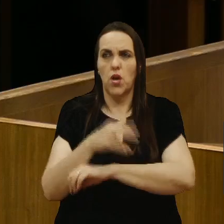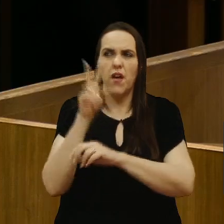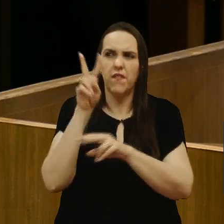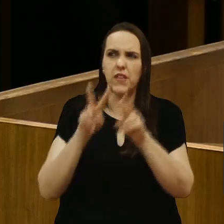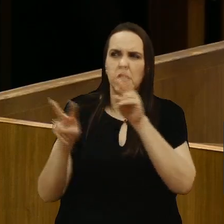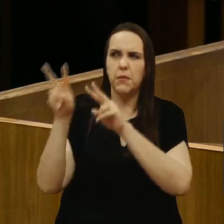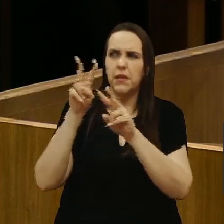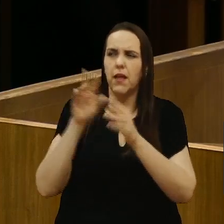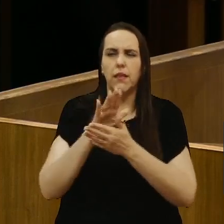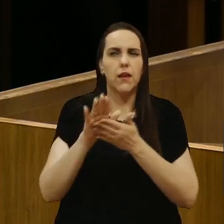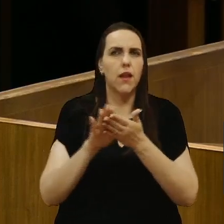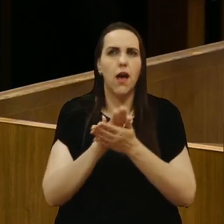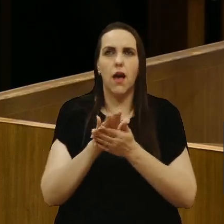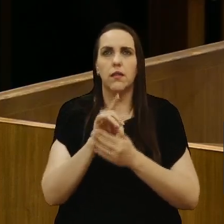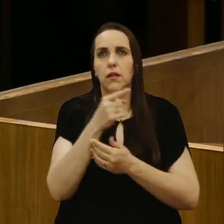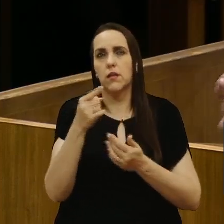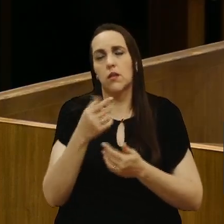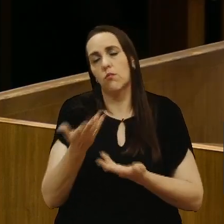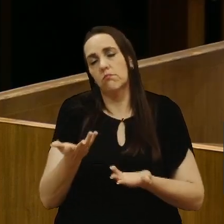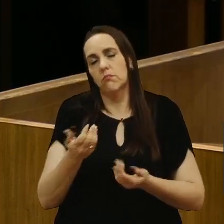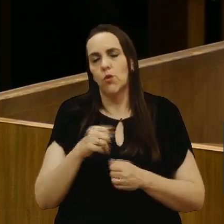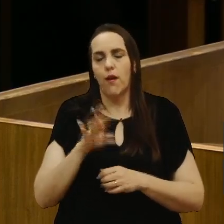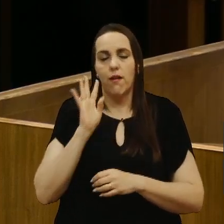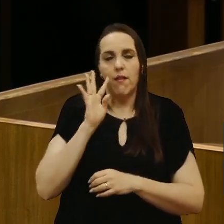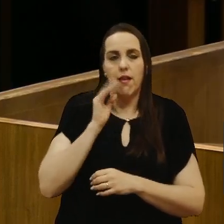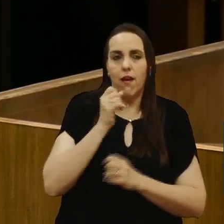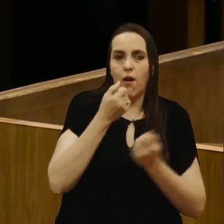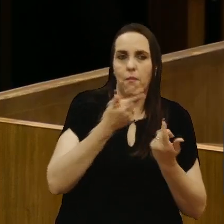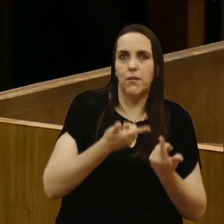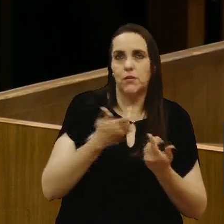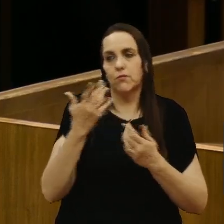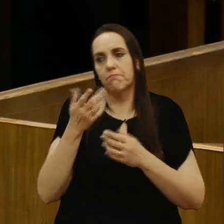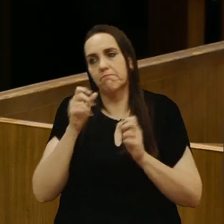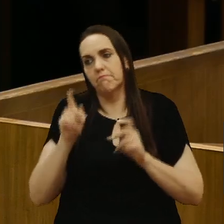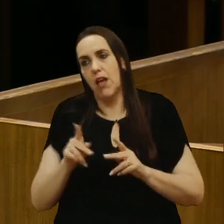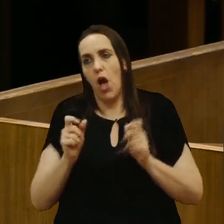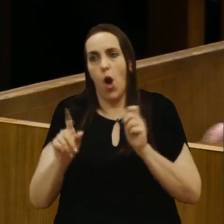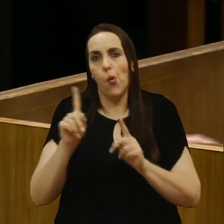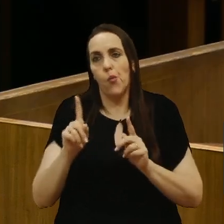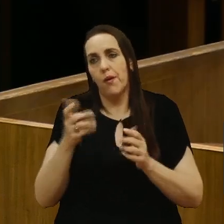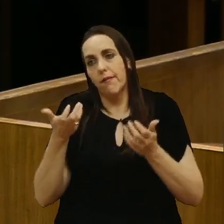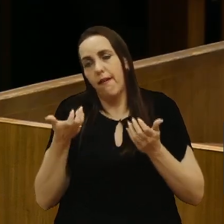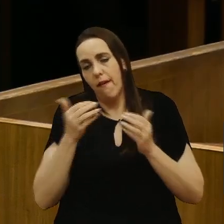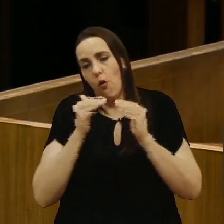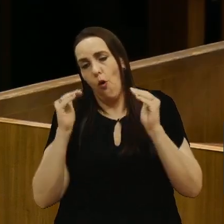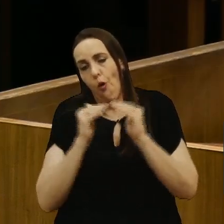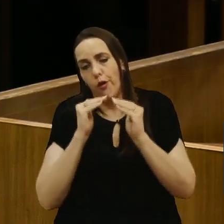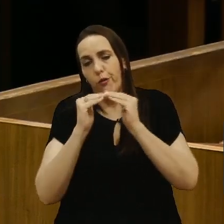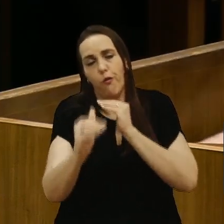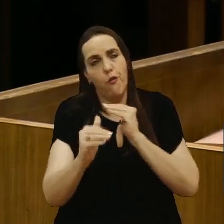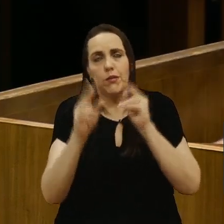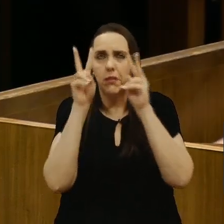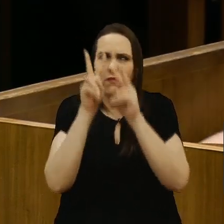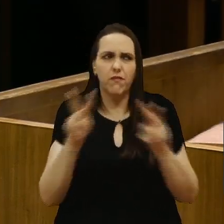coisa, a gente não vai agradar todo mundo e nem a todos. Alguma coisa vai ter que se abrir mão. Mas a visibilidade está lá para todo